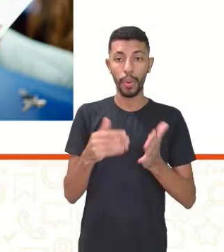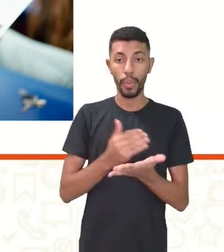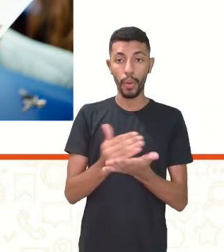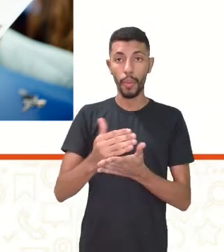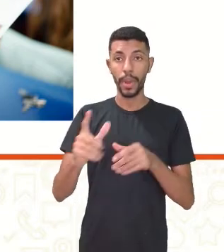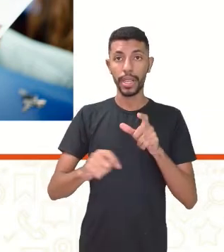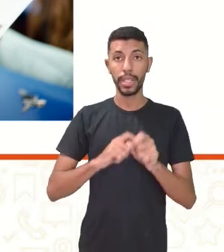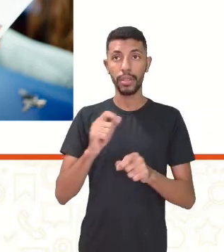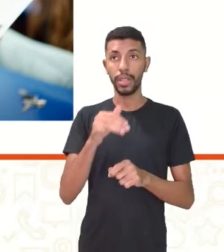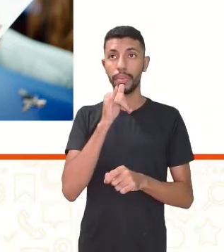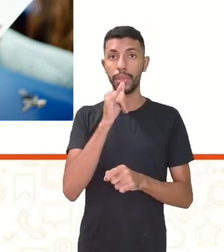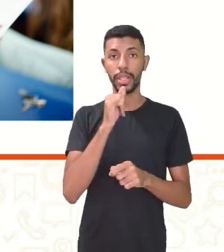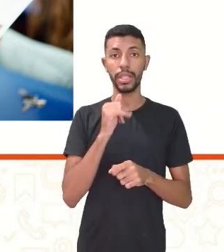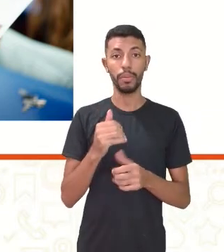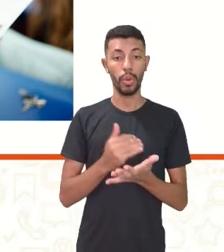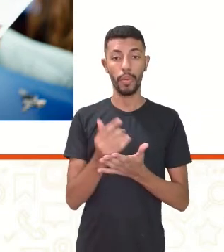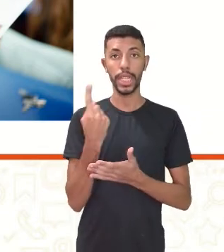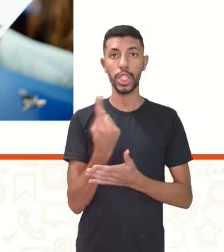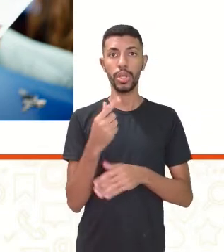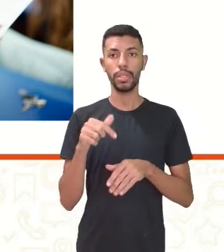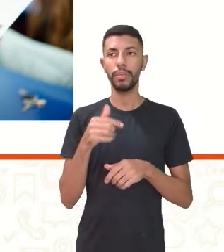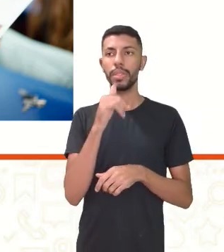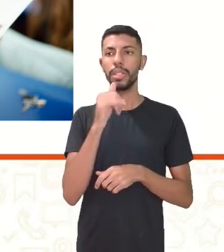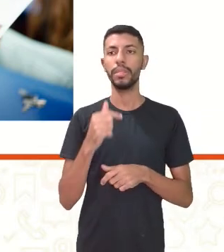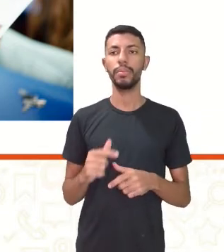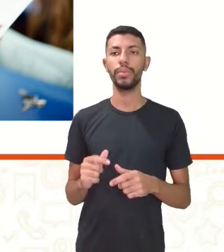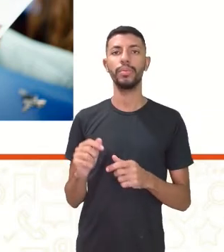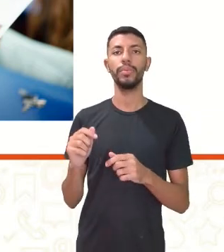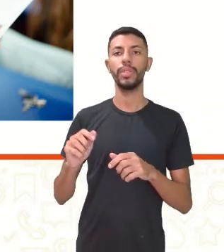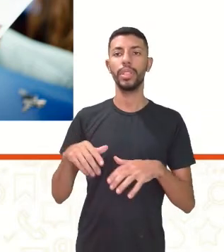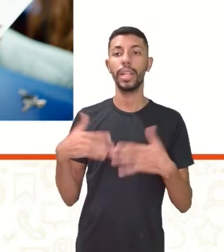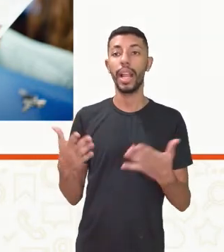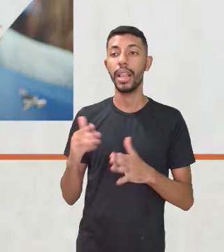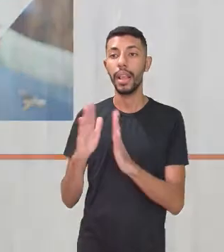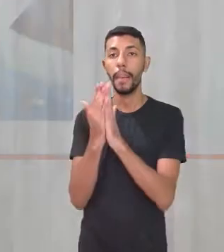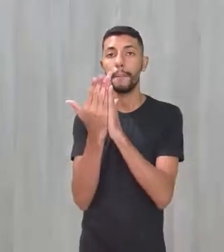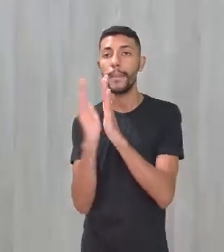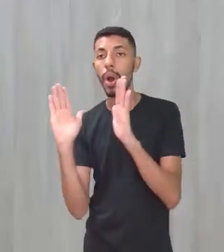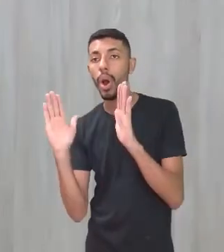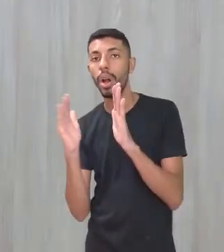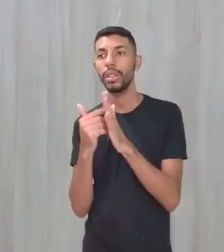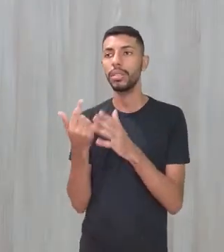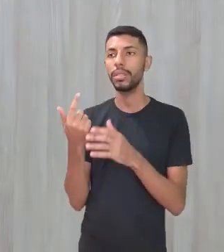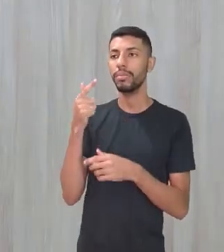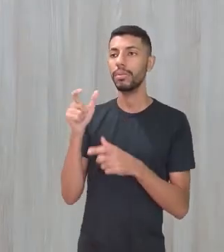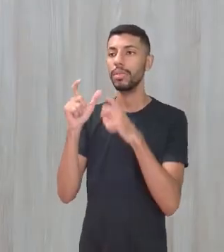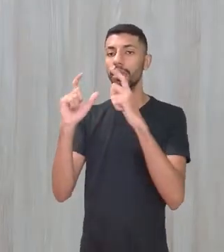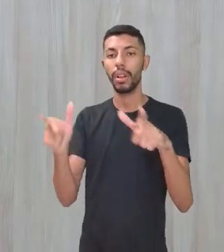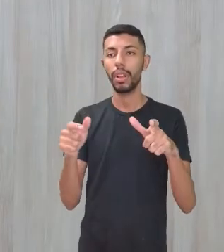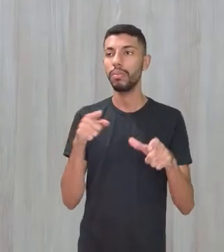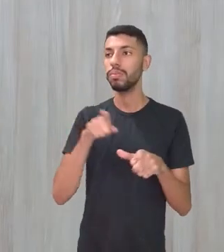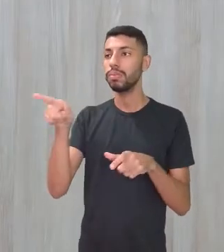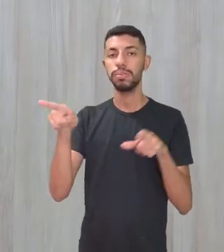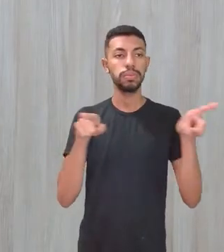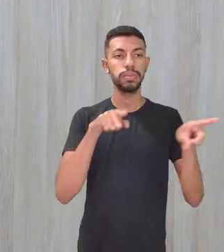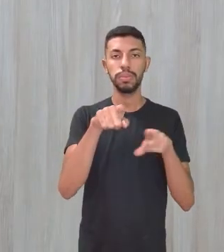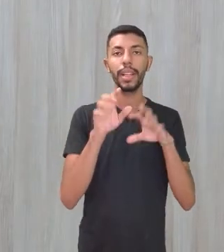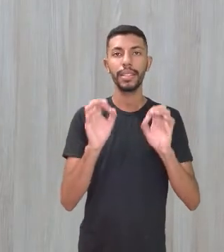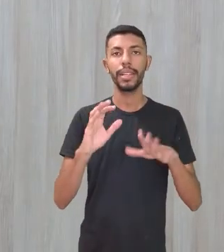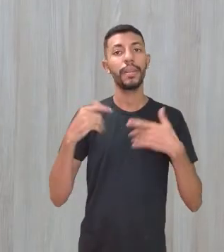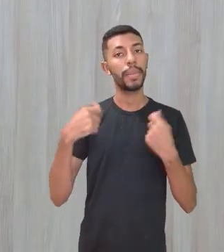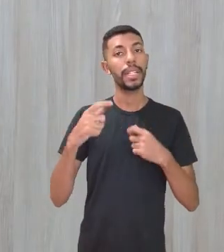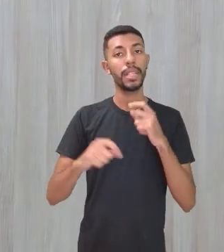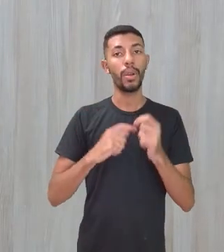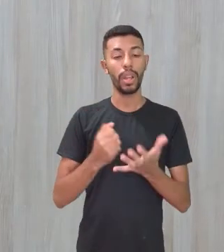partida para se localizar, onde está o armário, onde está a porta. Então, localização tem que ser o ponto